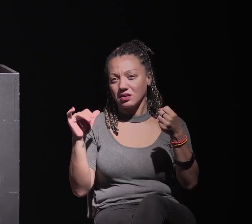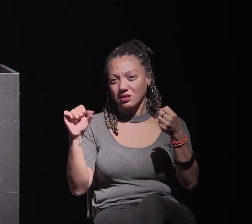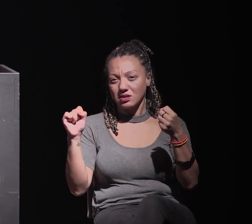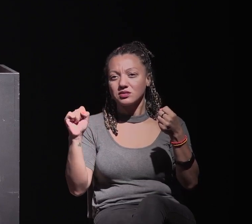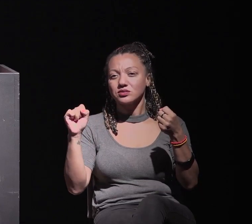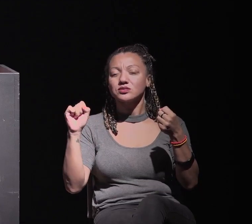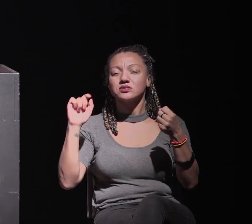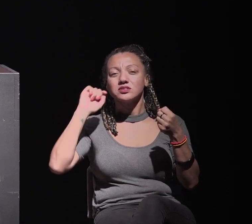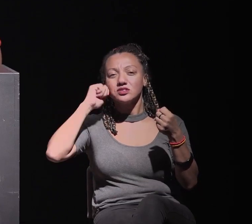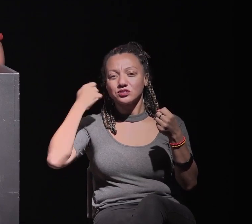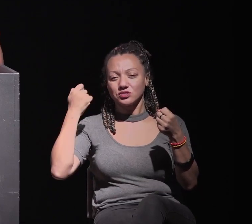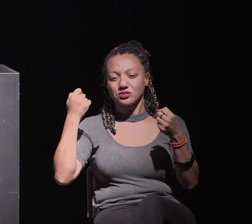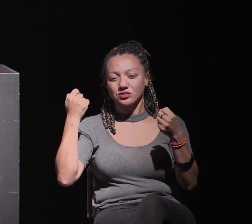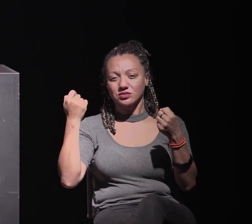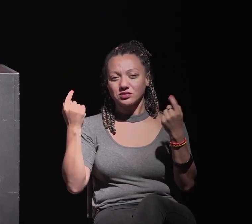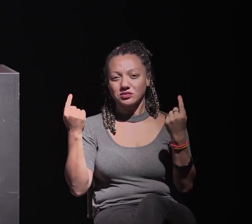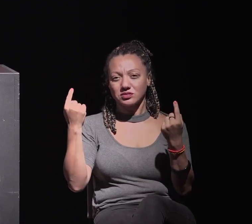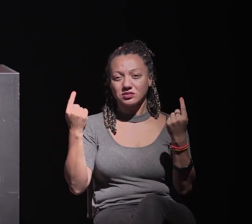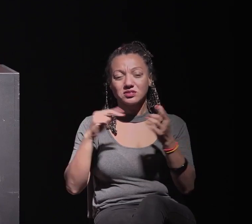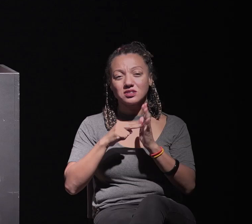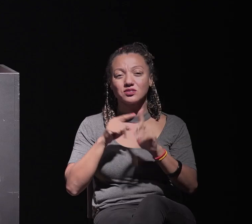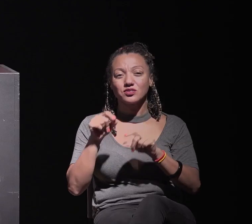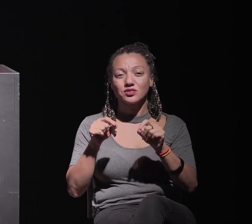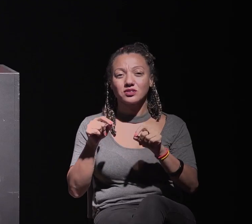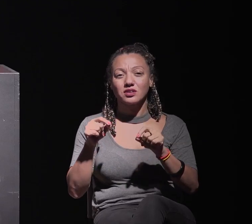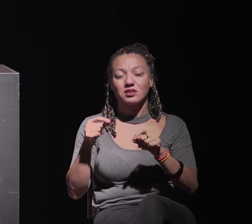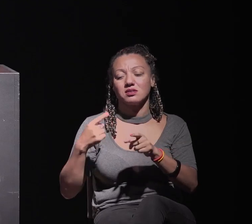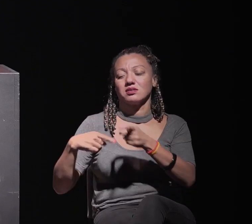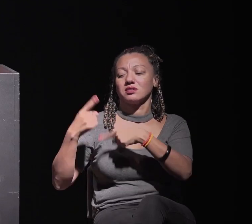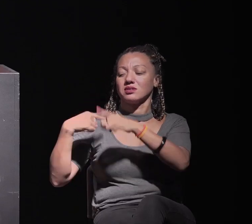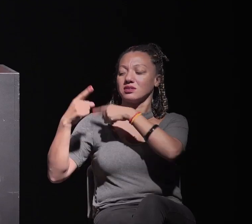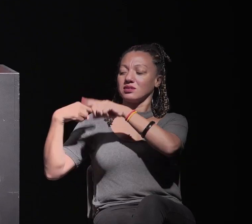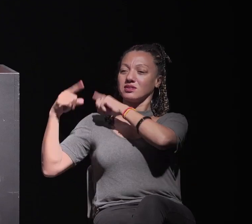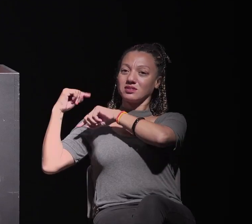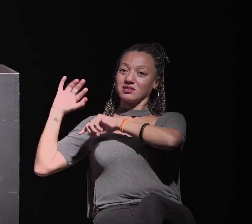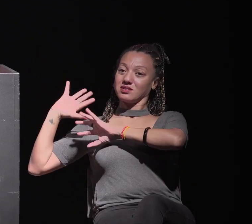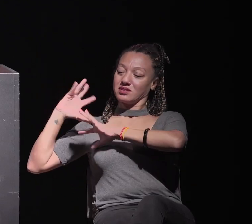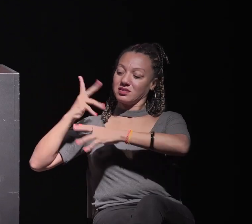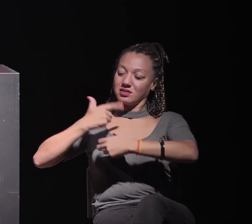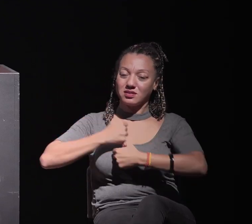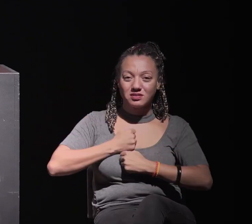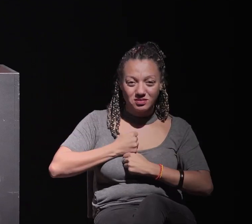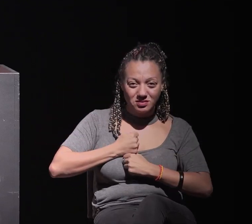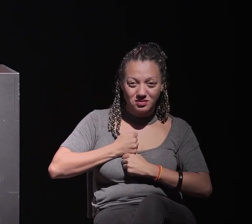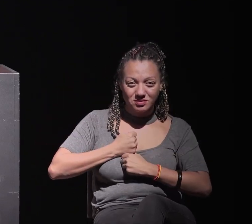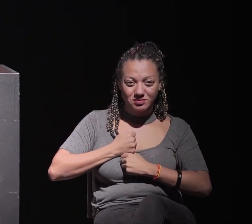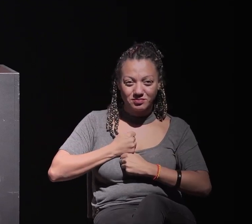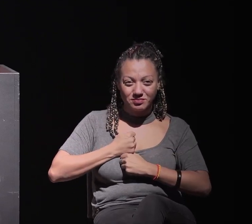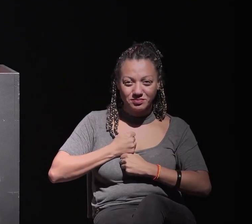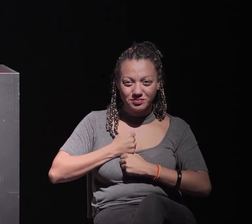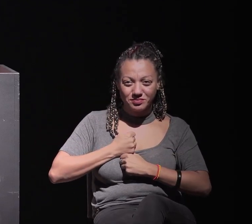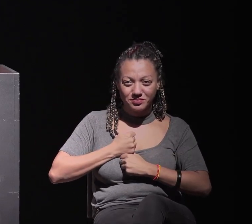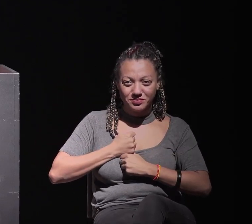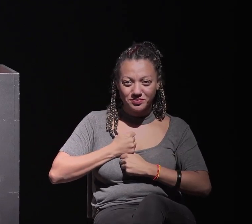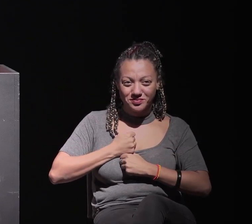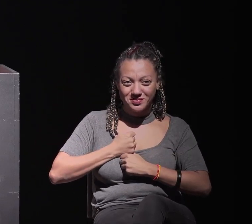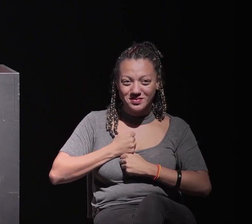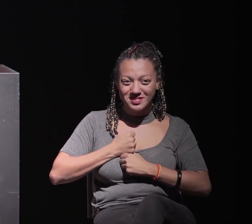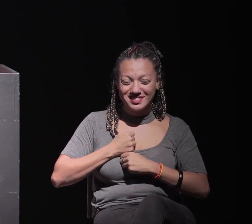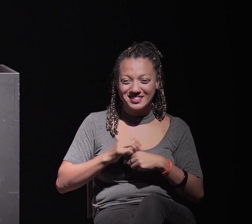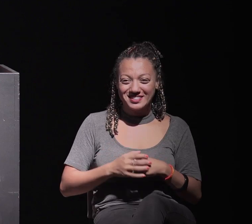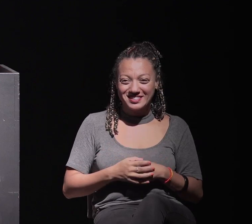principal ethos? São as nossas referências ancestrais. Nas nossas referências, e ancestralidade é ai, meu Deus do